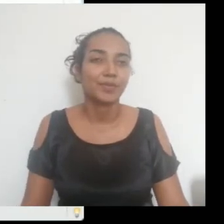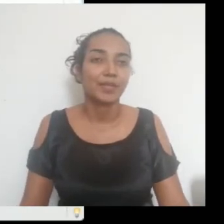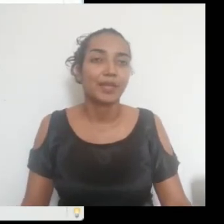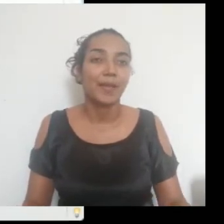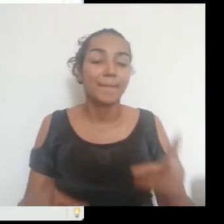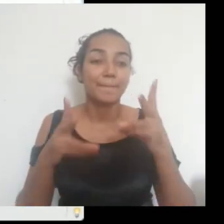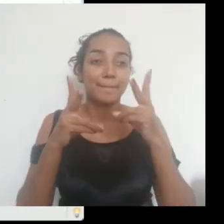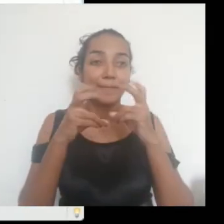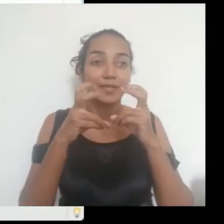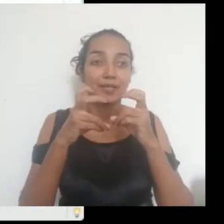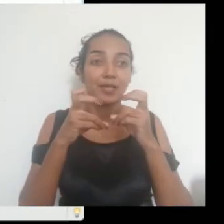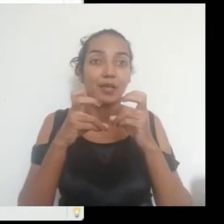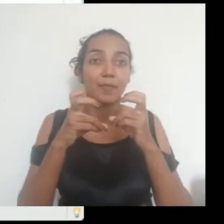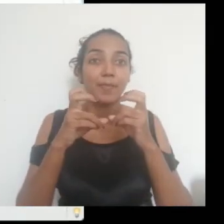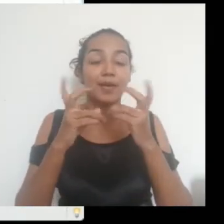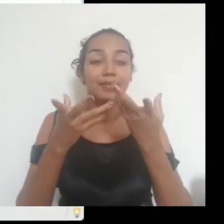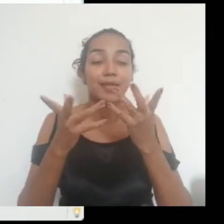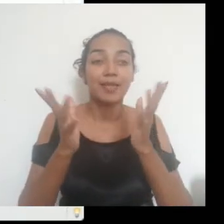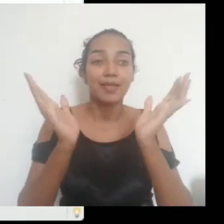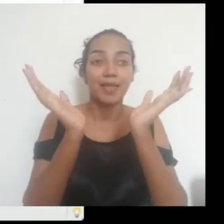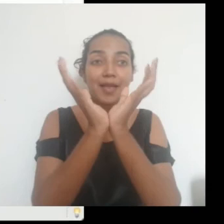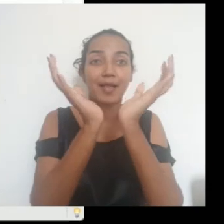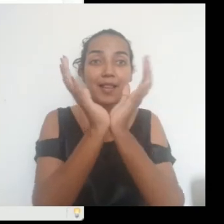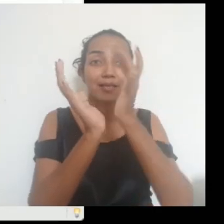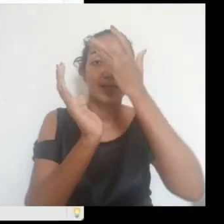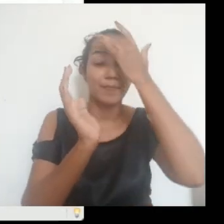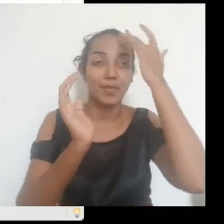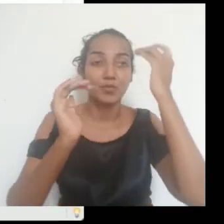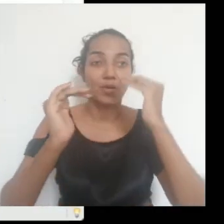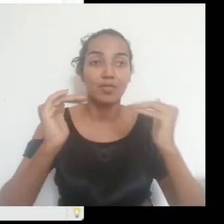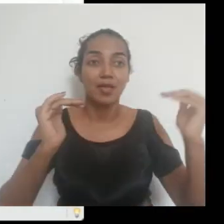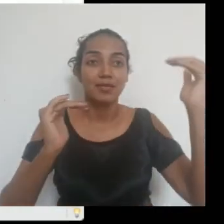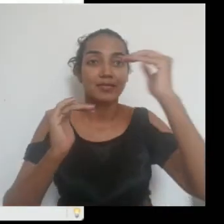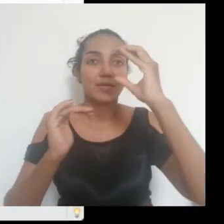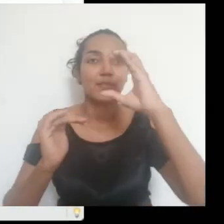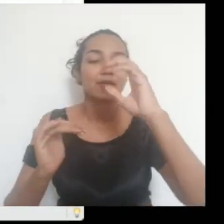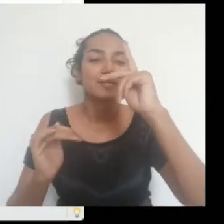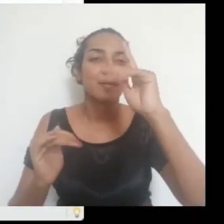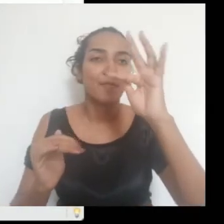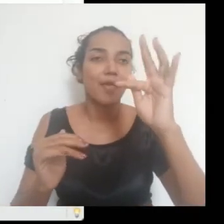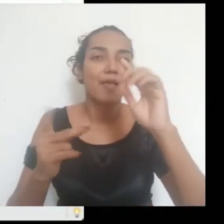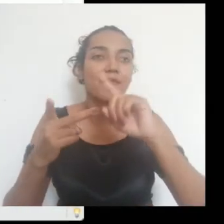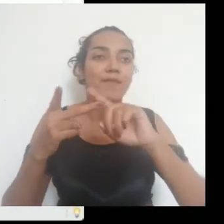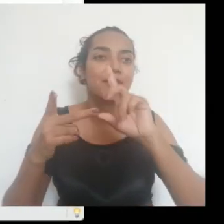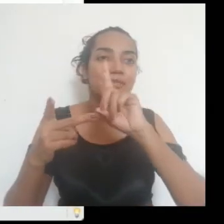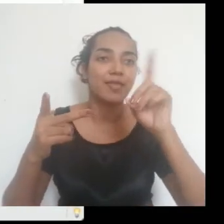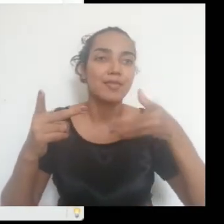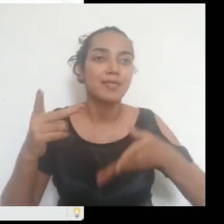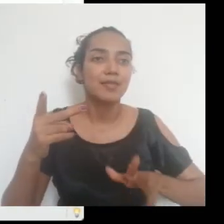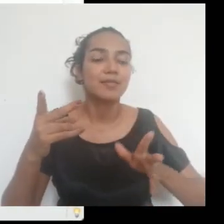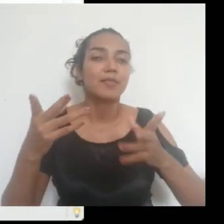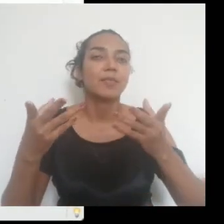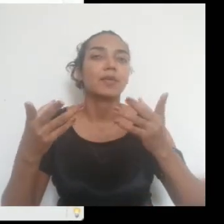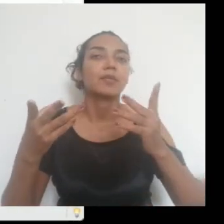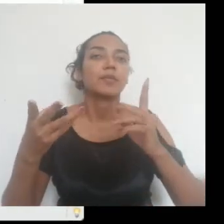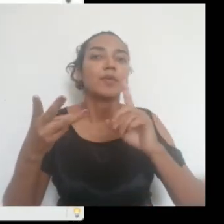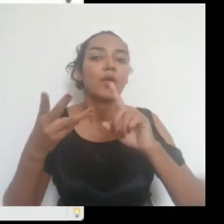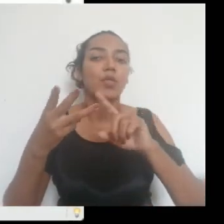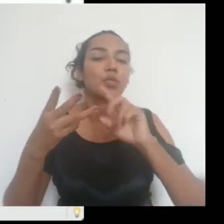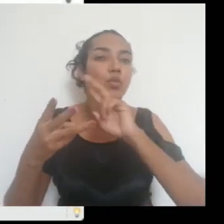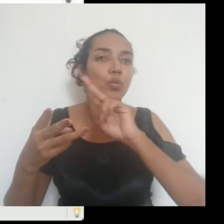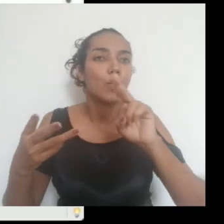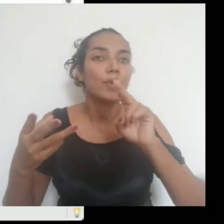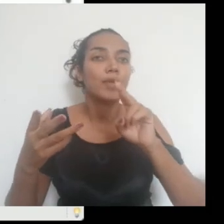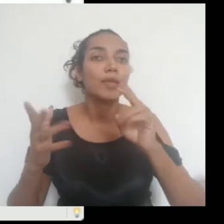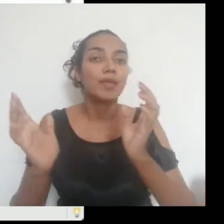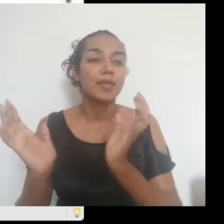minha superclasse pessoa está aqui com o CPF, o nome e data de nascimento, e tanto a subclasse